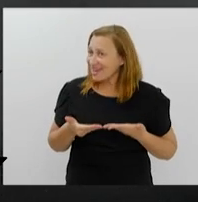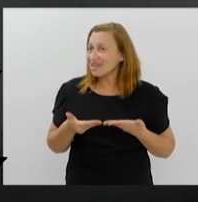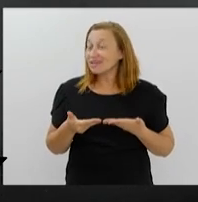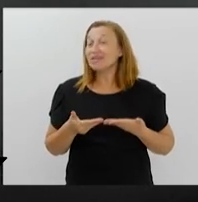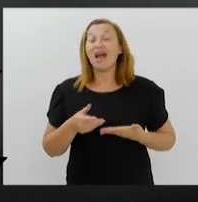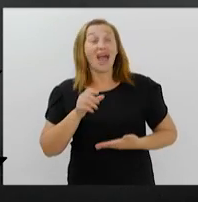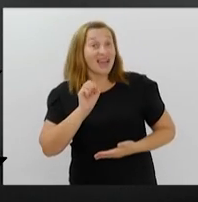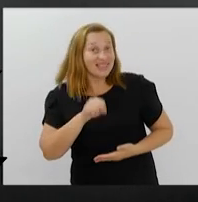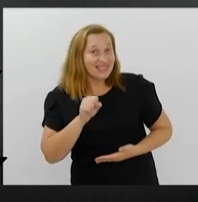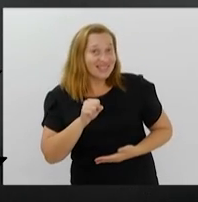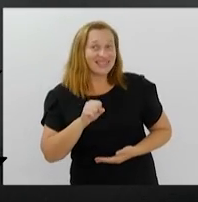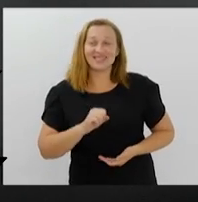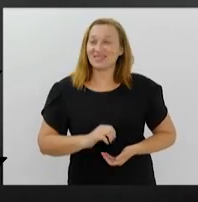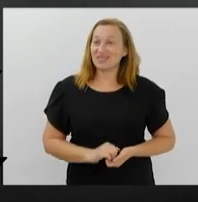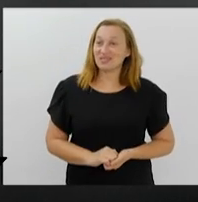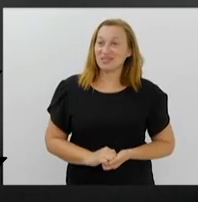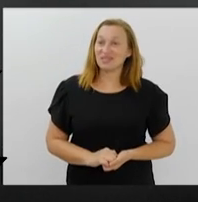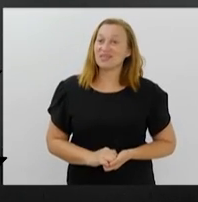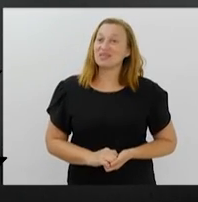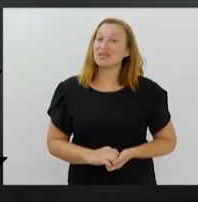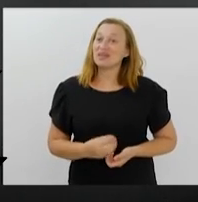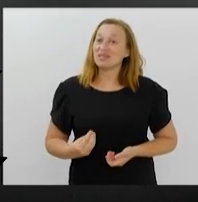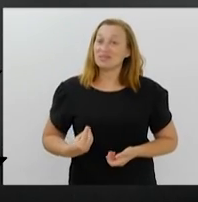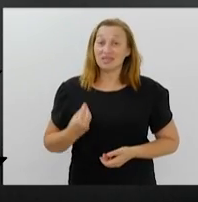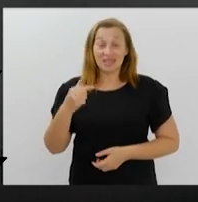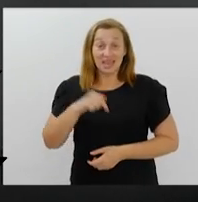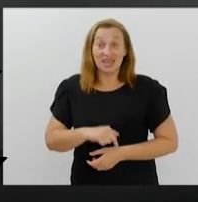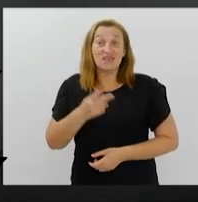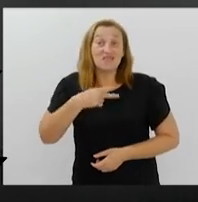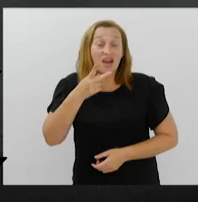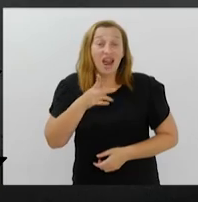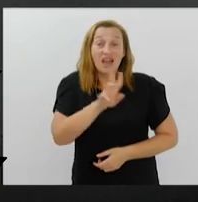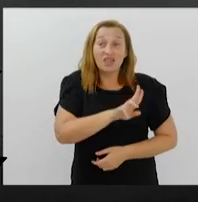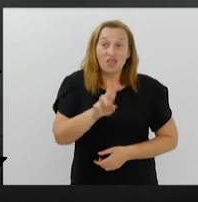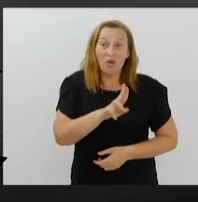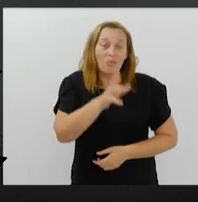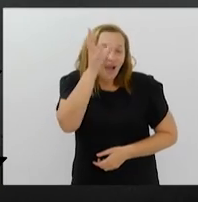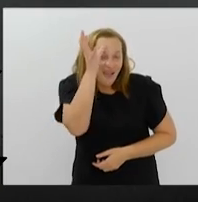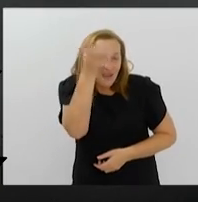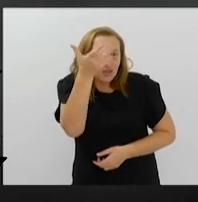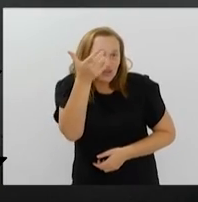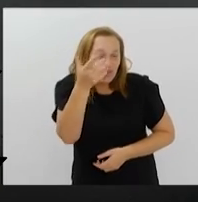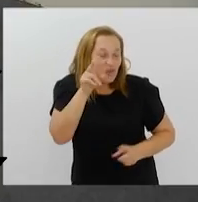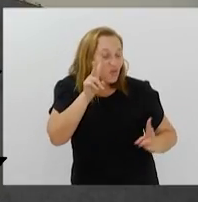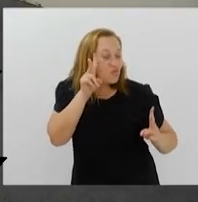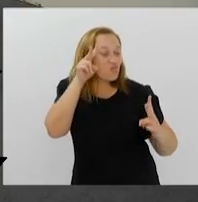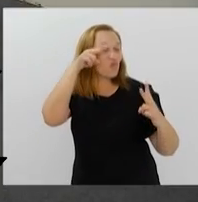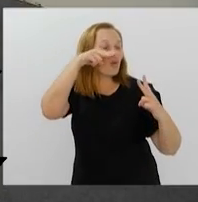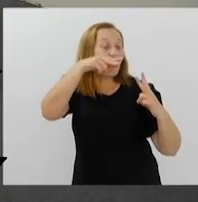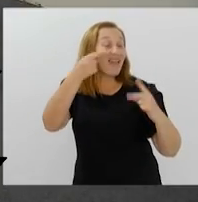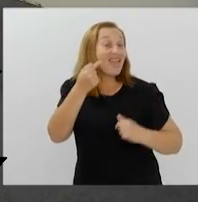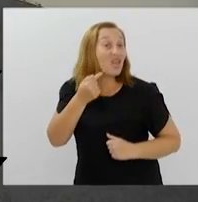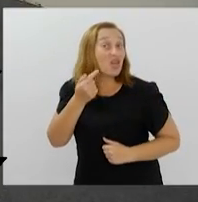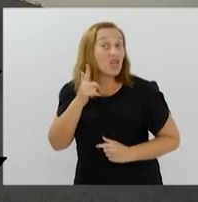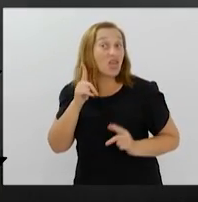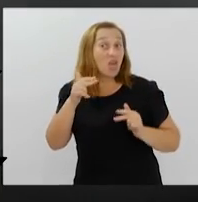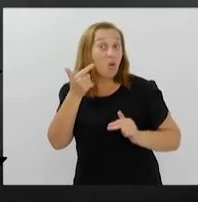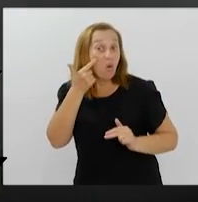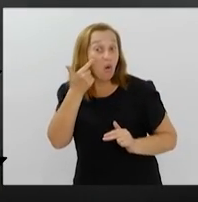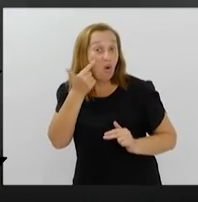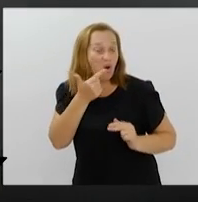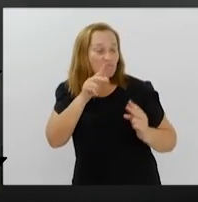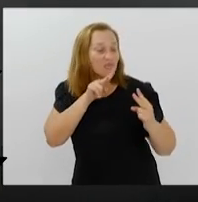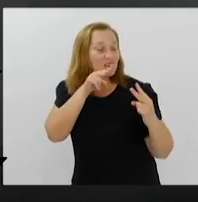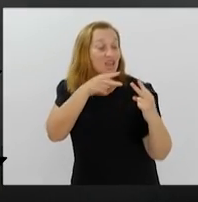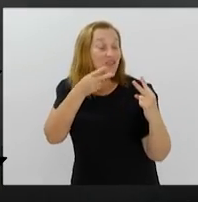ele sim legalmente para estar presente e falar em nome para dar olhar nos teus olhos como eu tô olhando aqui e dizer para